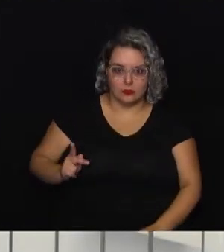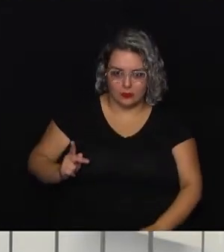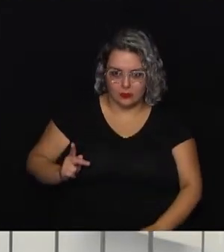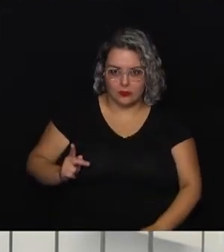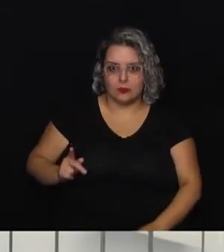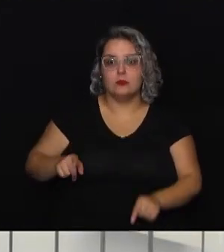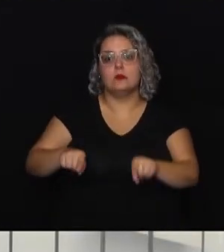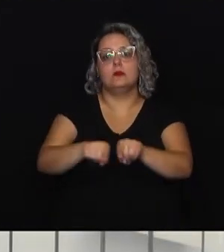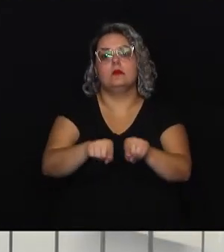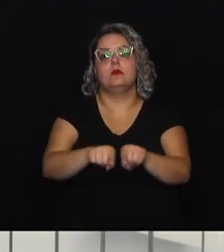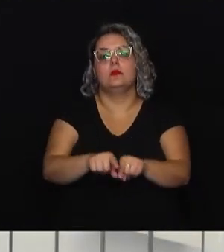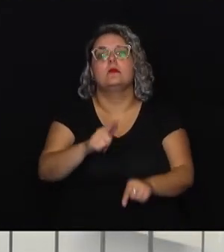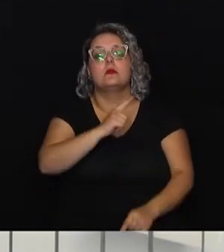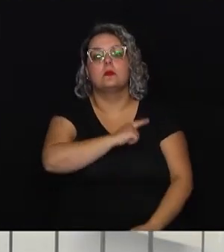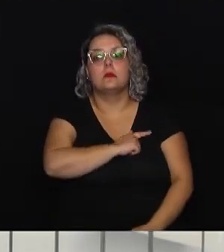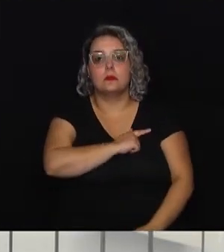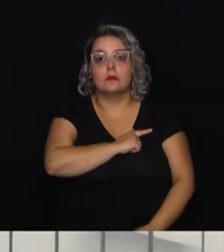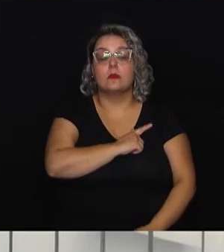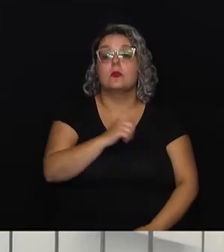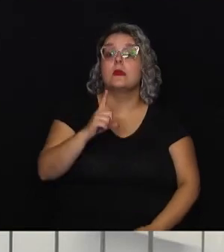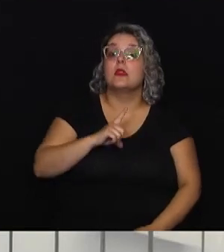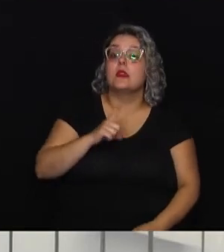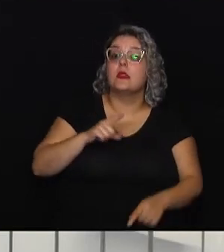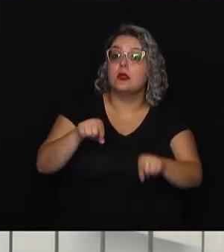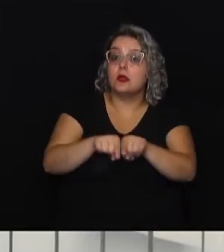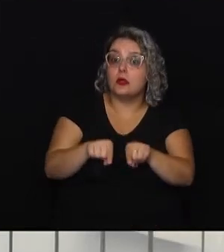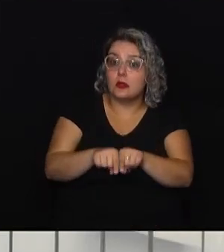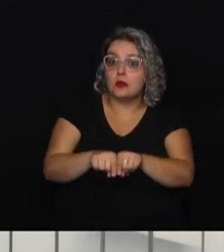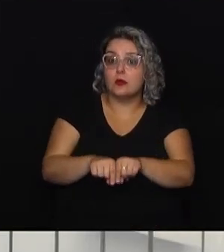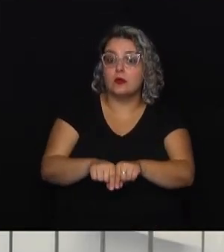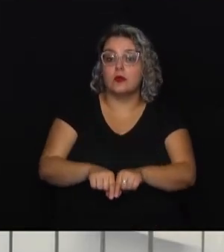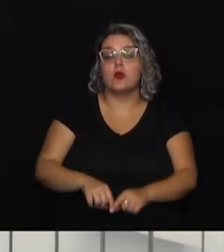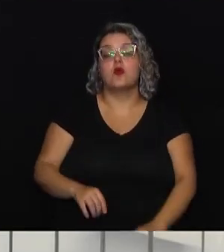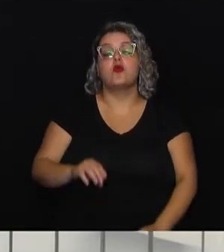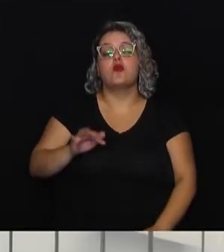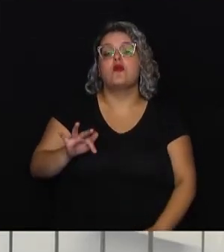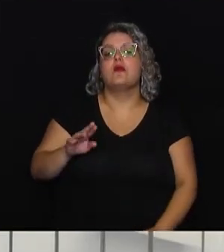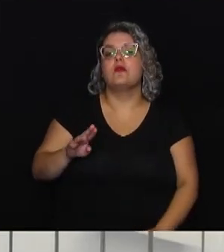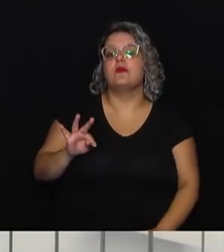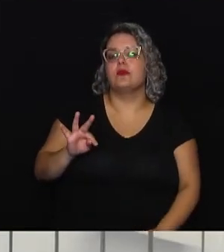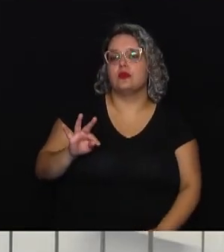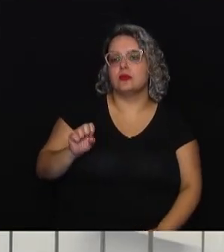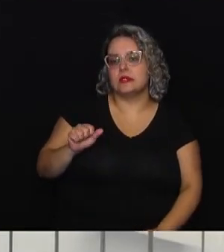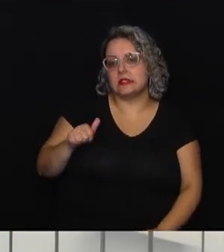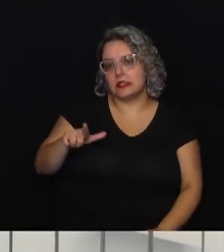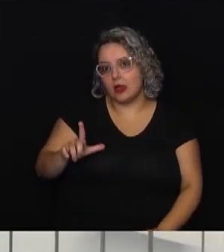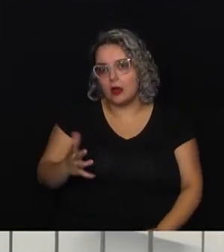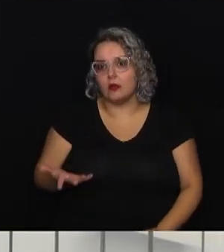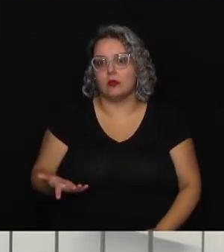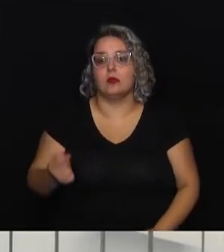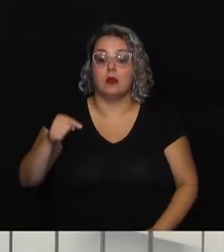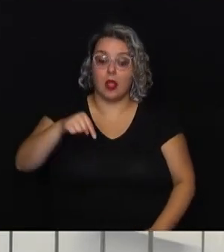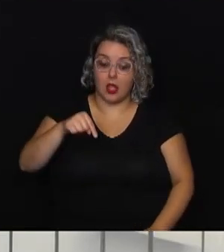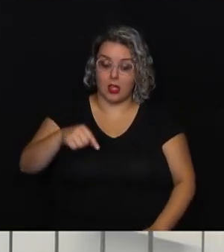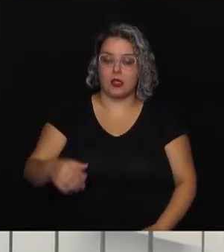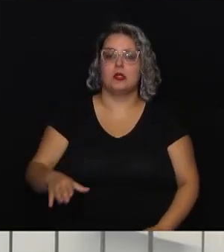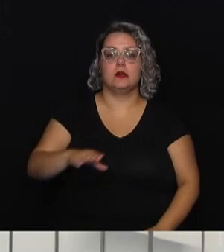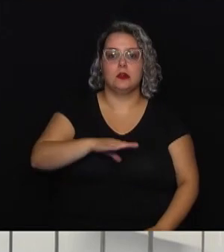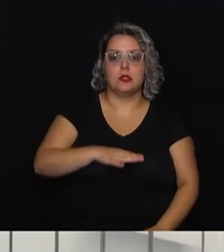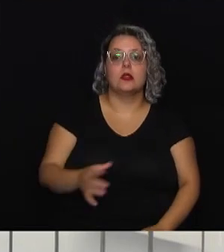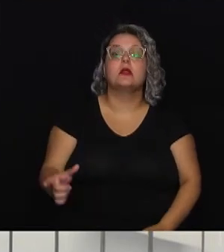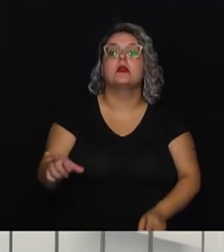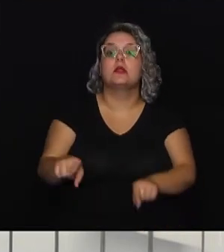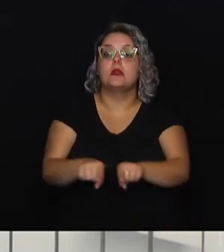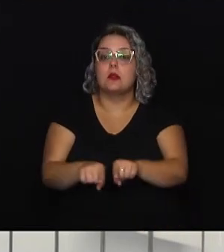como o Guarani também. Nós temos também futsal com o Pulo Campinas aqui na nossa cidade. Tem a equipe de